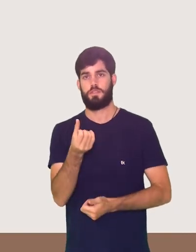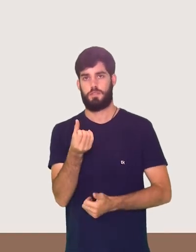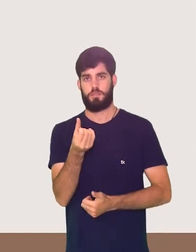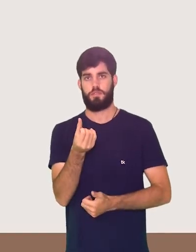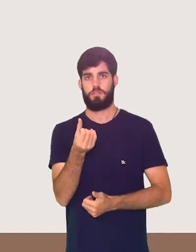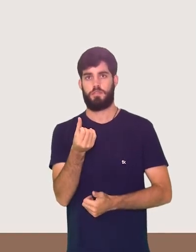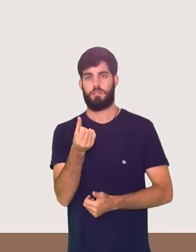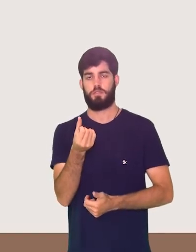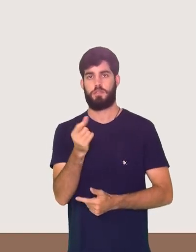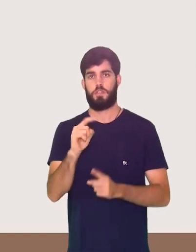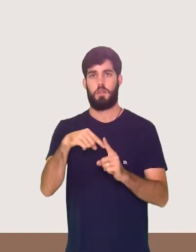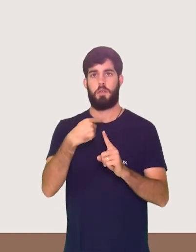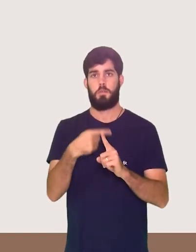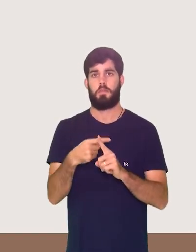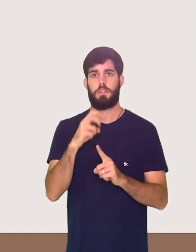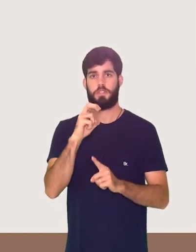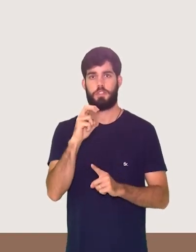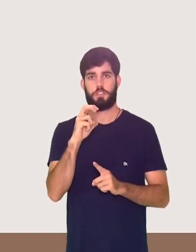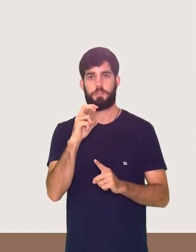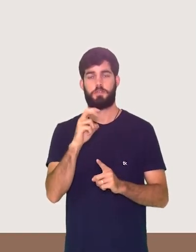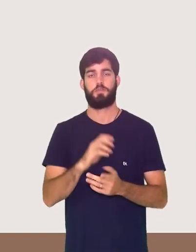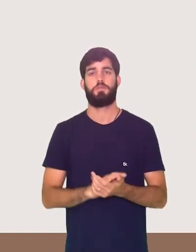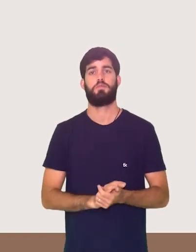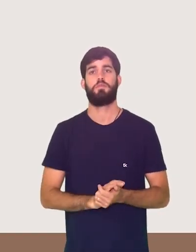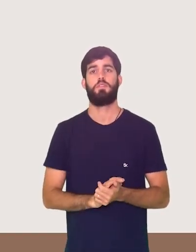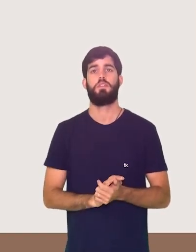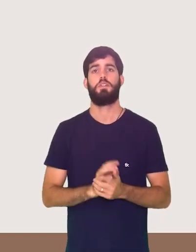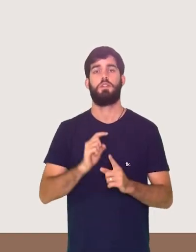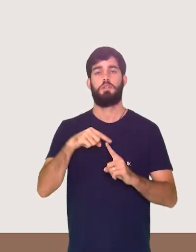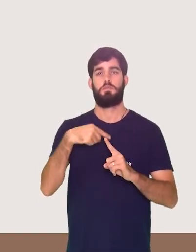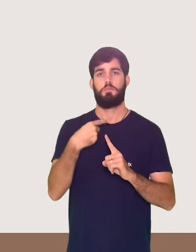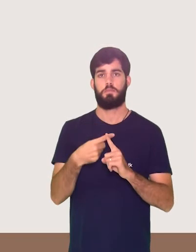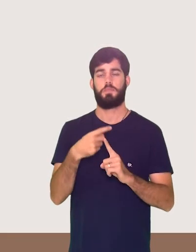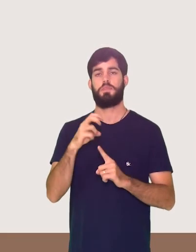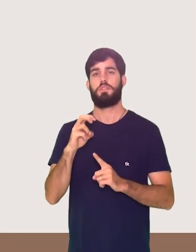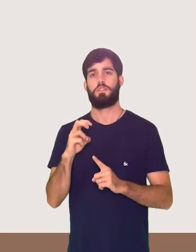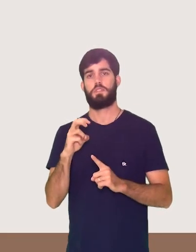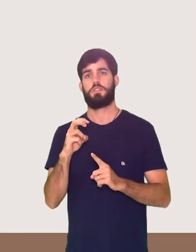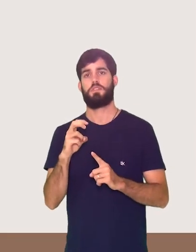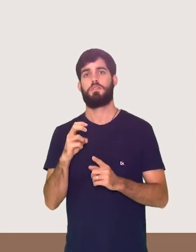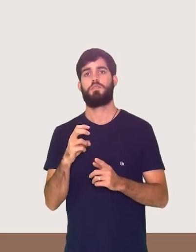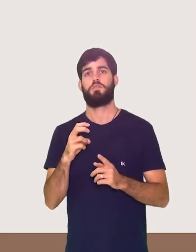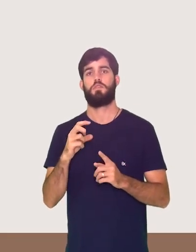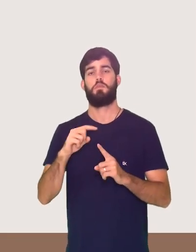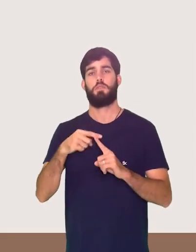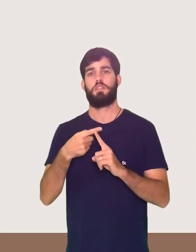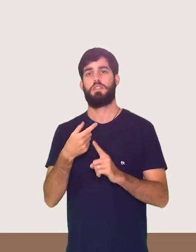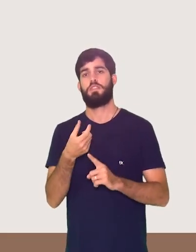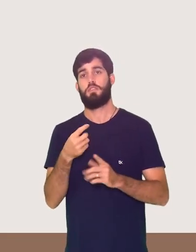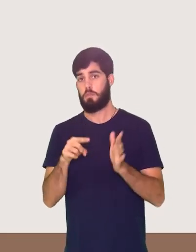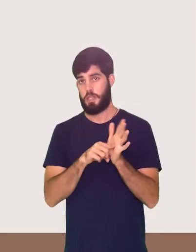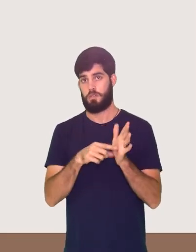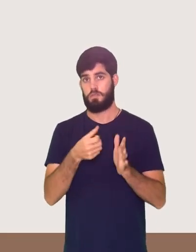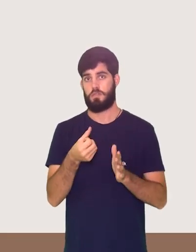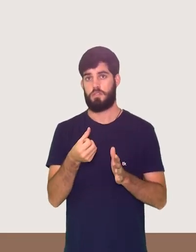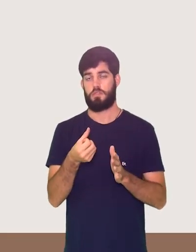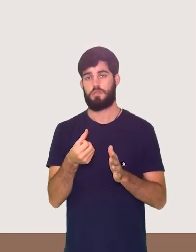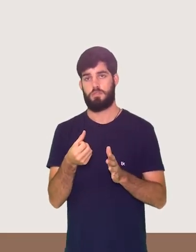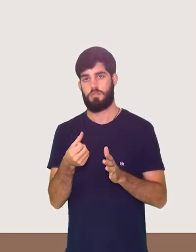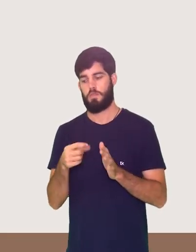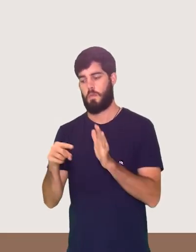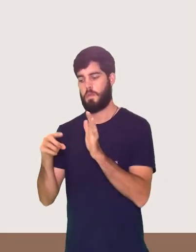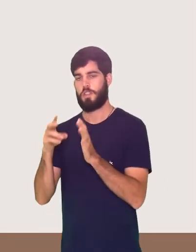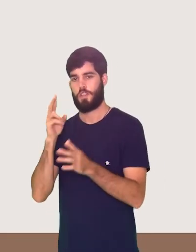negativas, mais 5 positivas, mais 5 positivas com 6 negativas, gera o menos 1 que você está